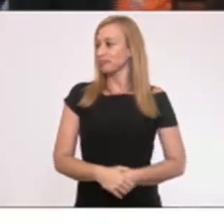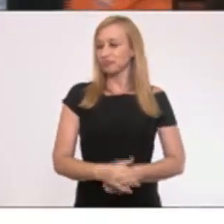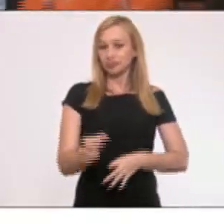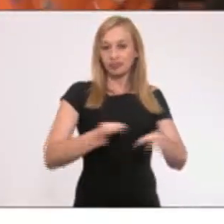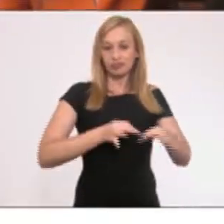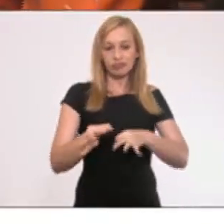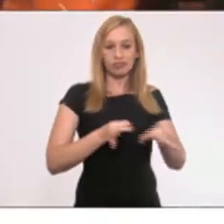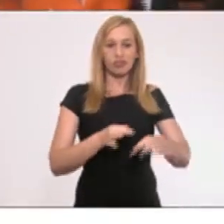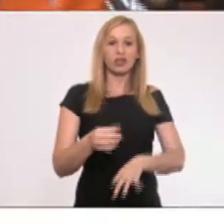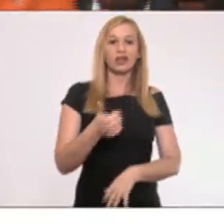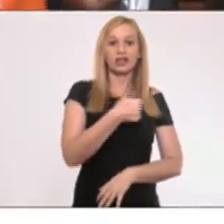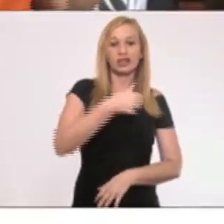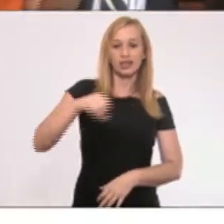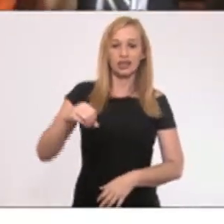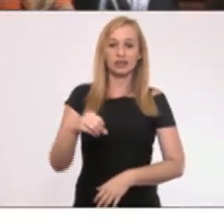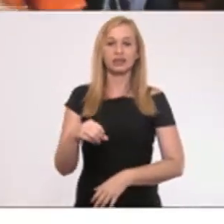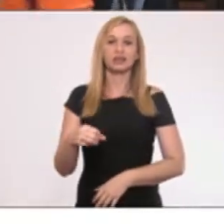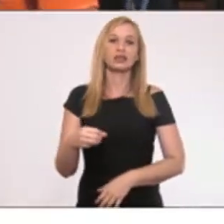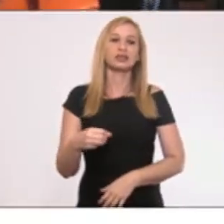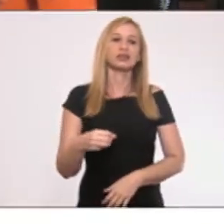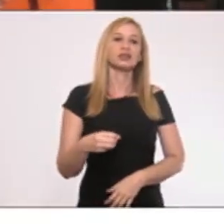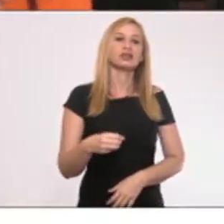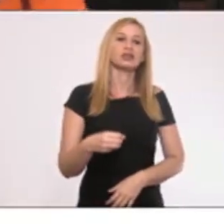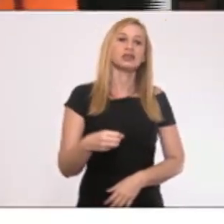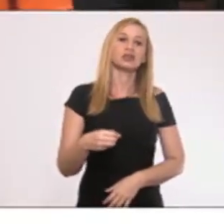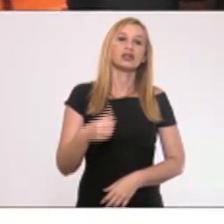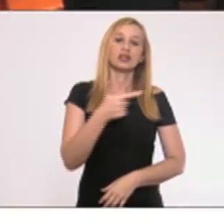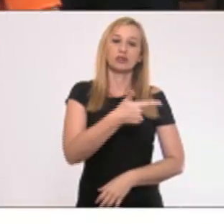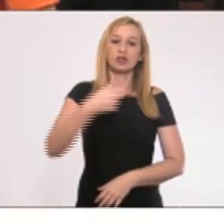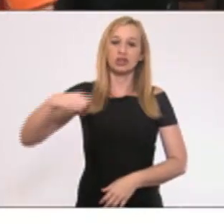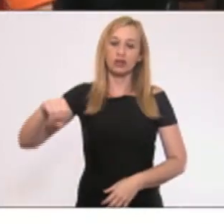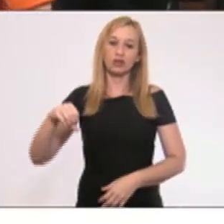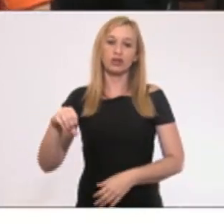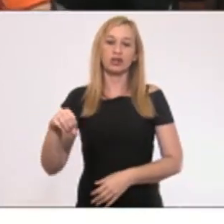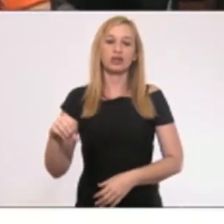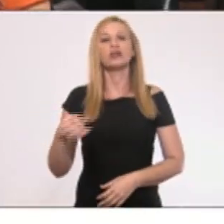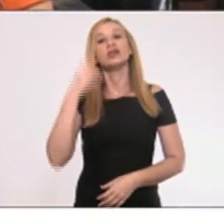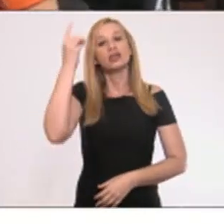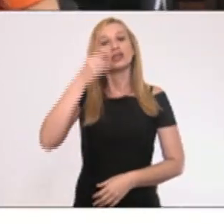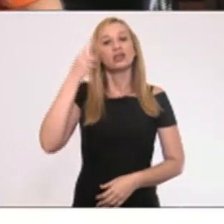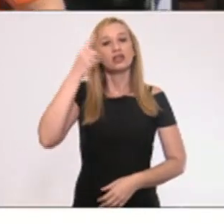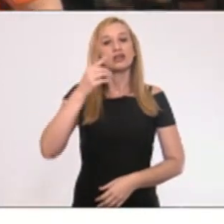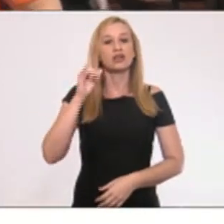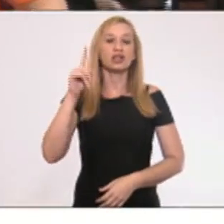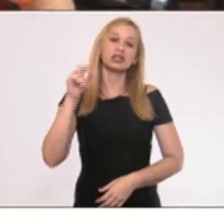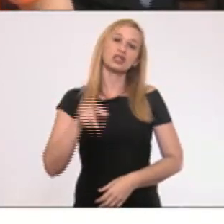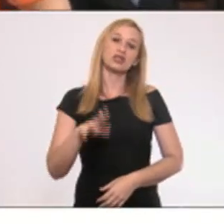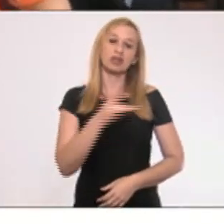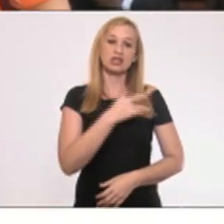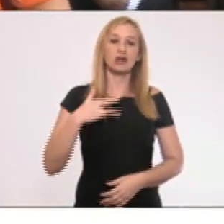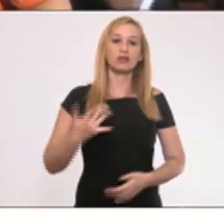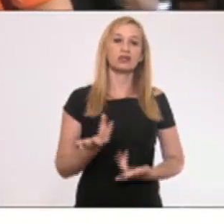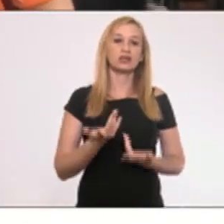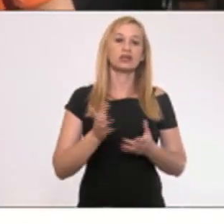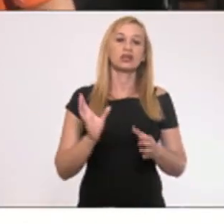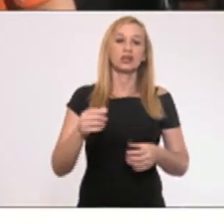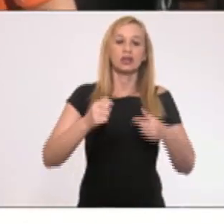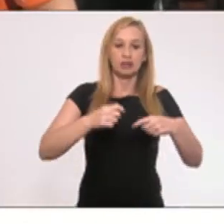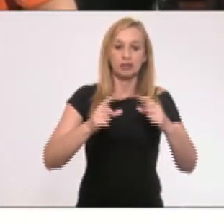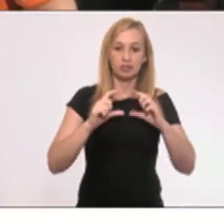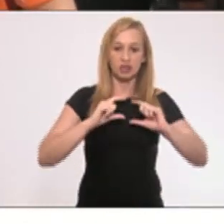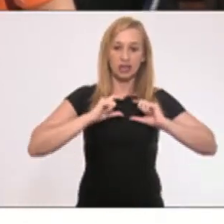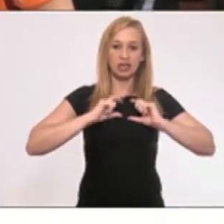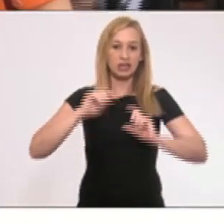Projeto de resolução 100, vai à promulgação. Projeto de resolução 100/2019, de autoria do deputado Valdeci da Saúde. Concede medalha Tiradentes e respectivo